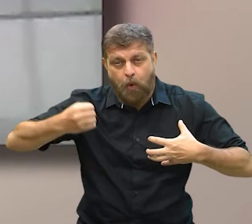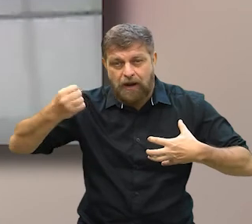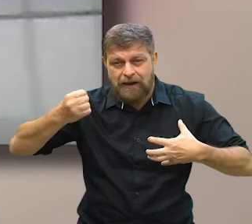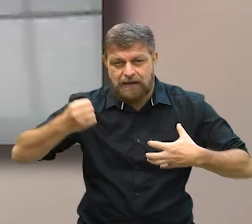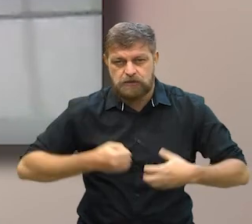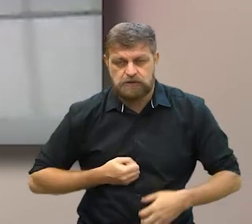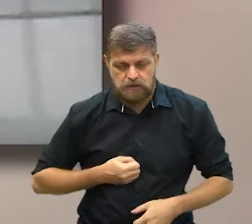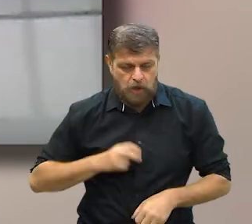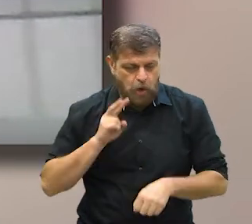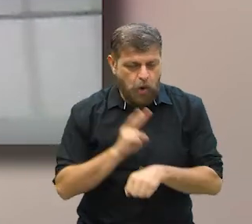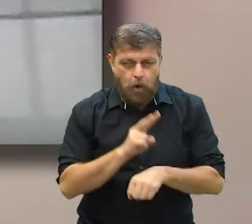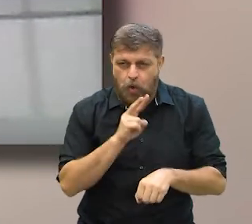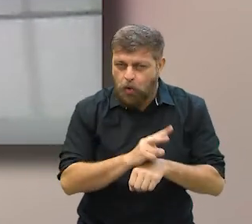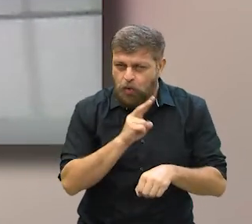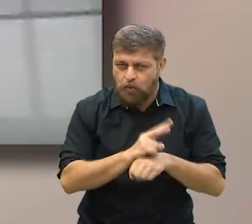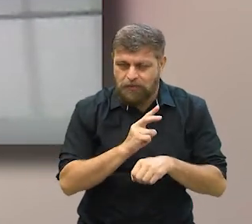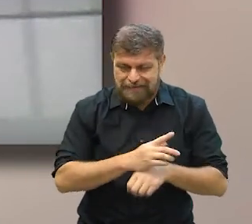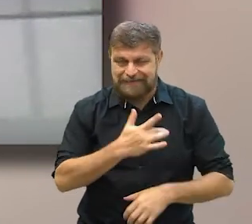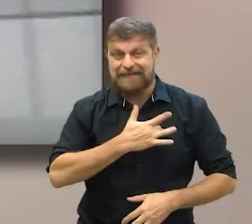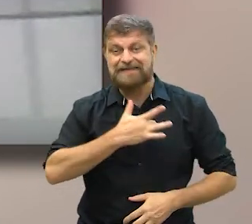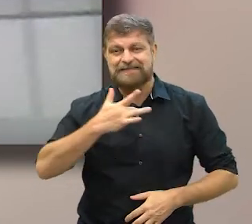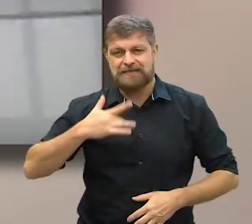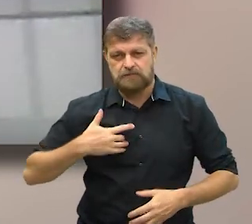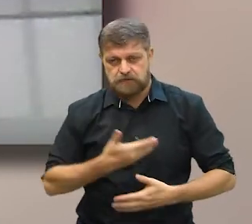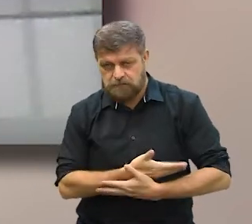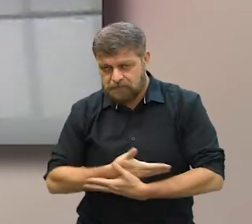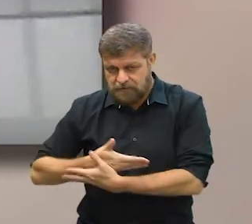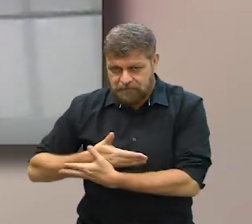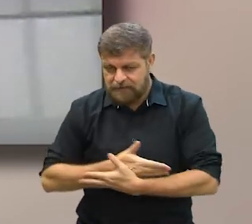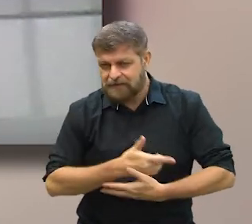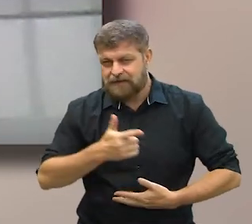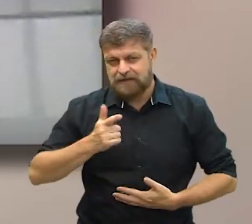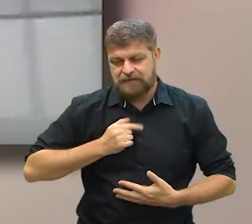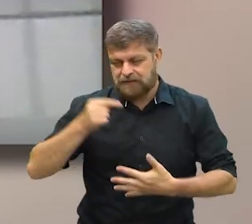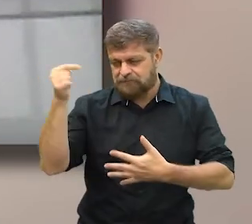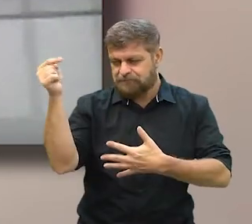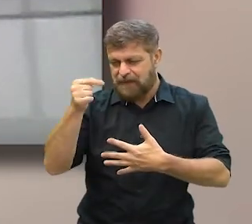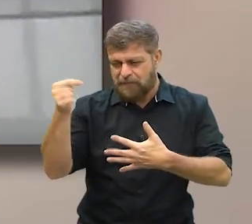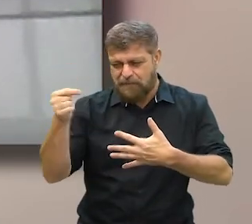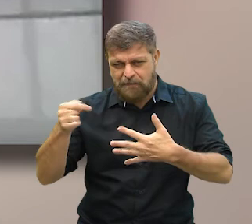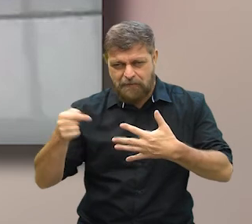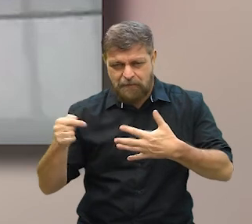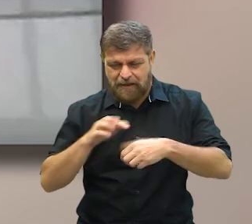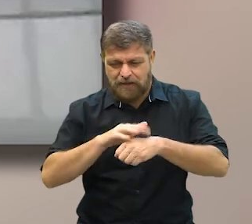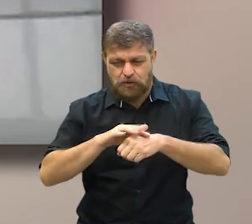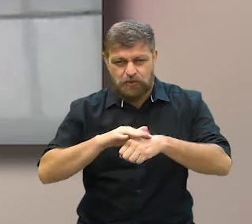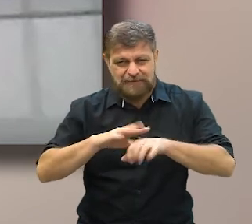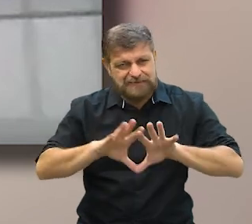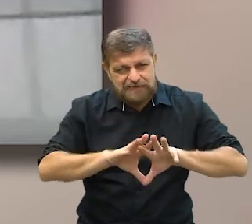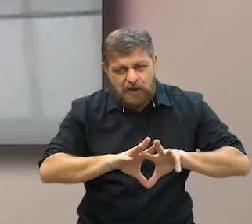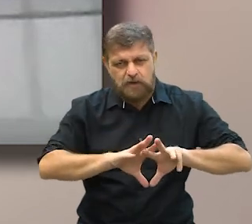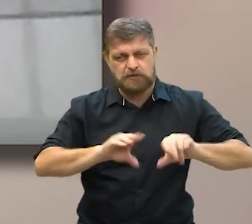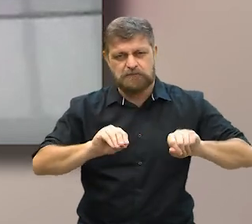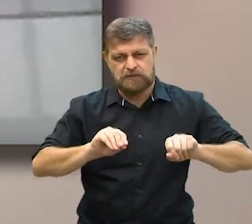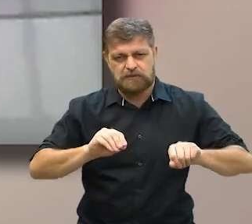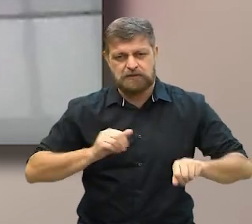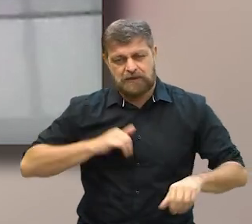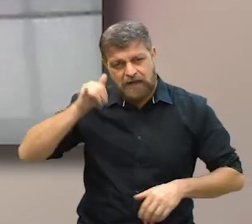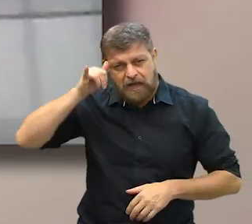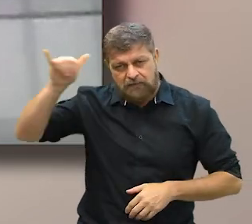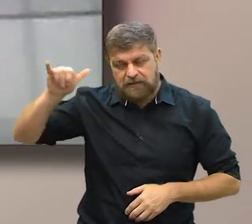Materno. Ele tem glóbulos brancos vivos, ele tem substâncias que são bacteriostáticas,